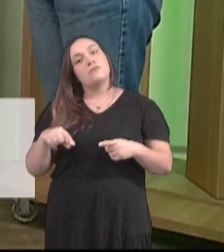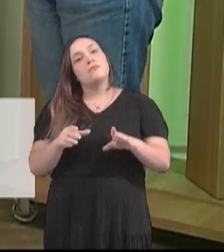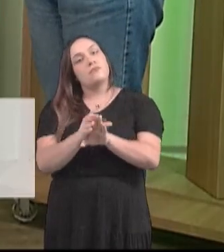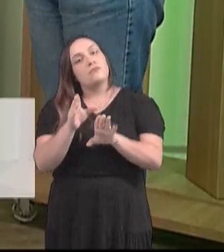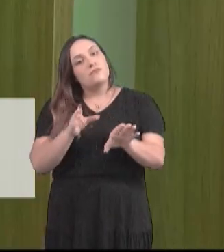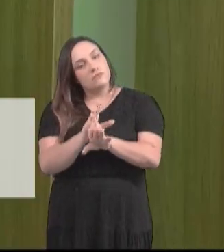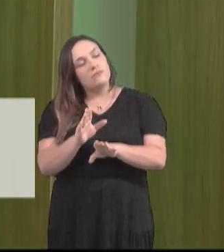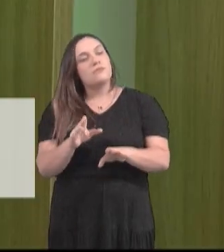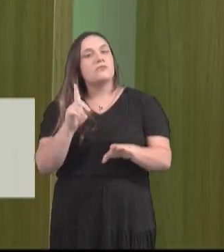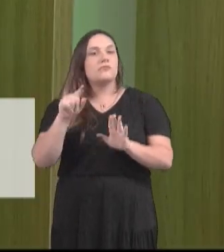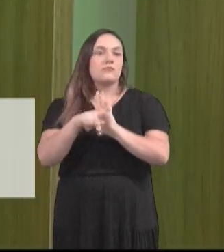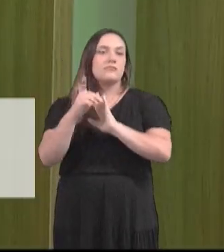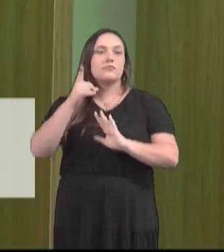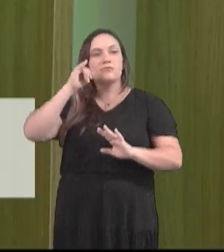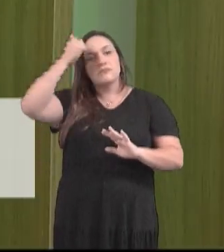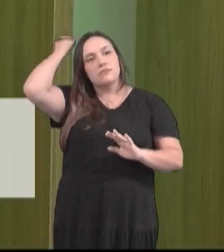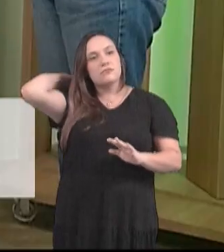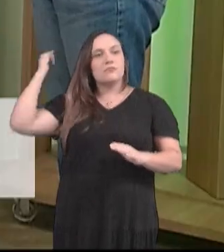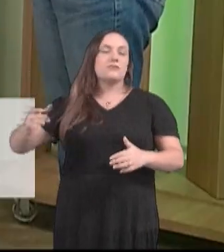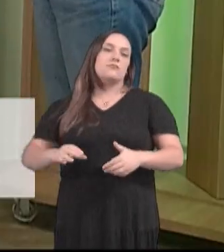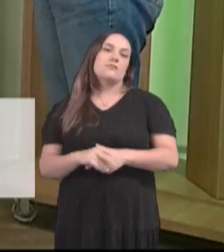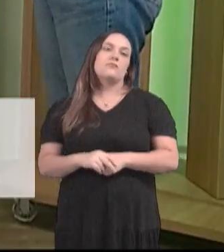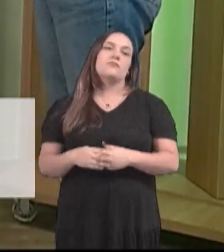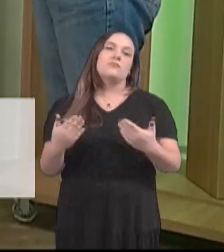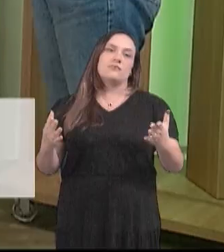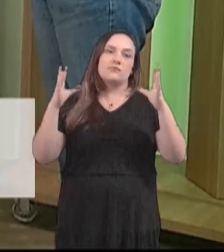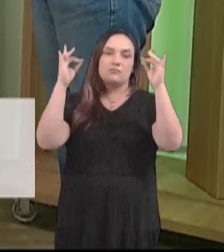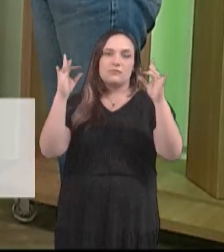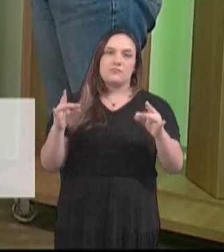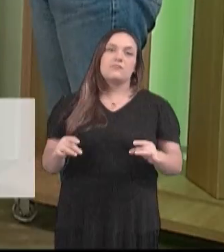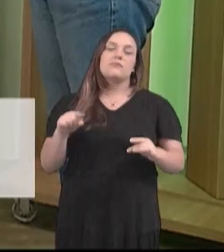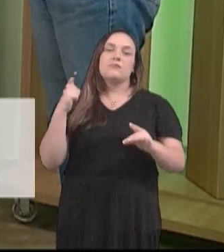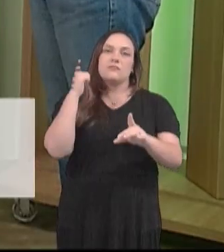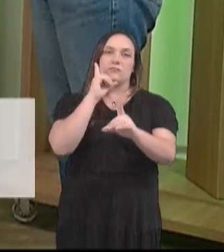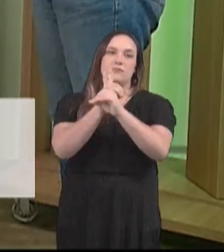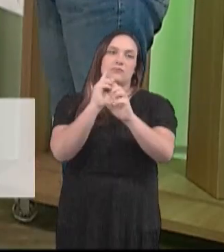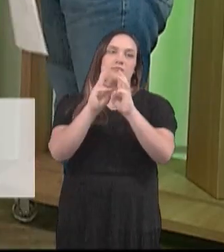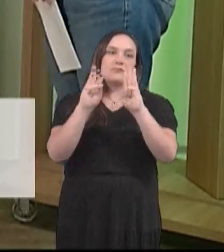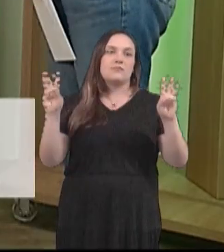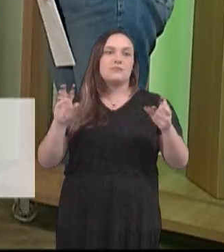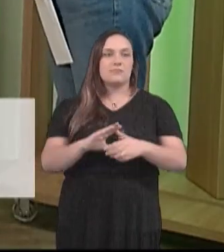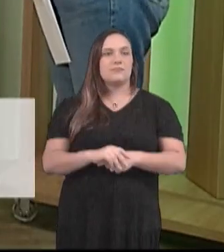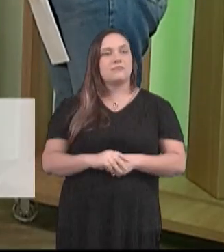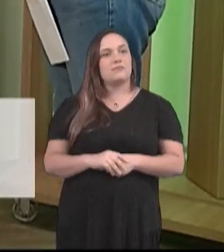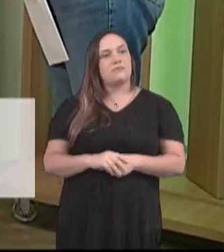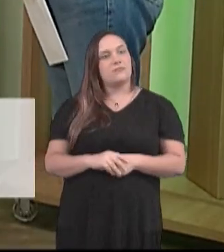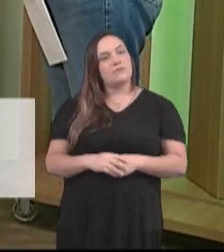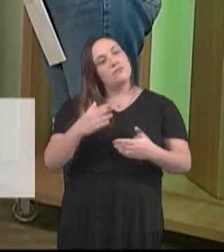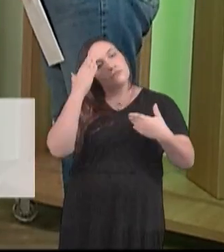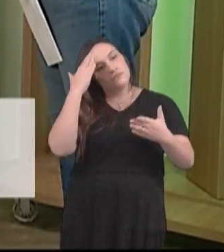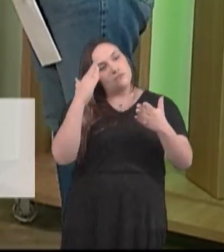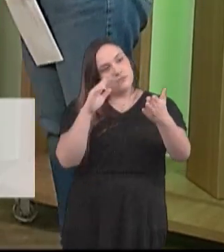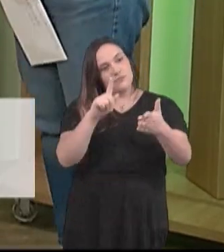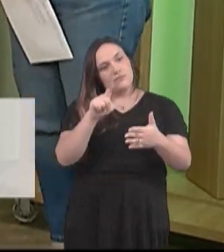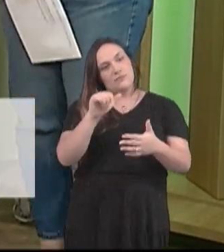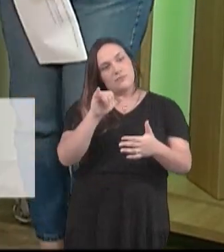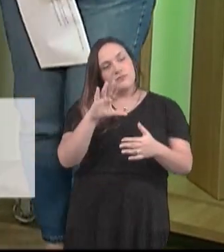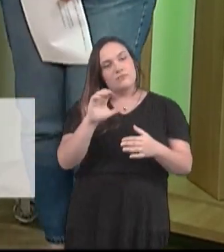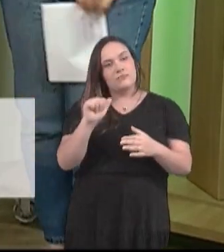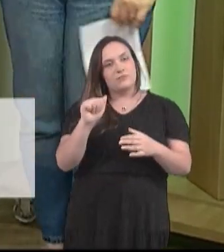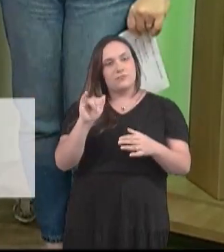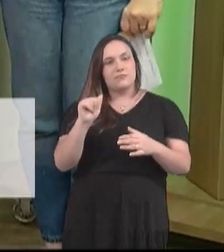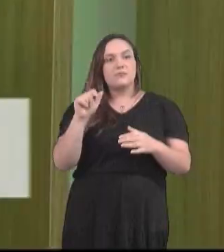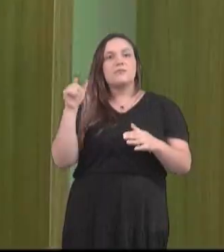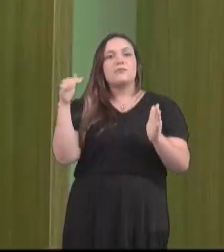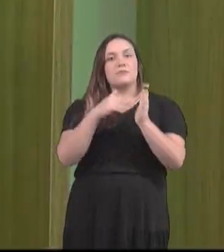de autoria, deputado Júnior Mock. Então é isso, todos os detalhes lá no nosso site. É isso mesmo. Então tá, valeu, Glaucia, até amanhã. Até amanhã,